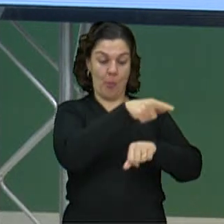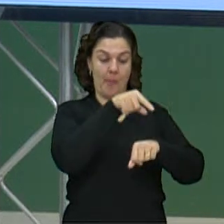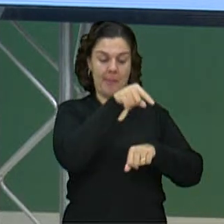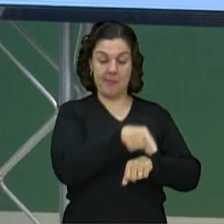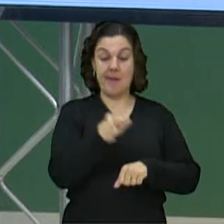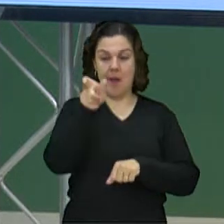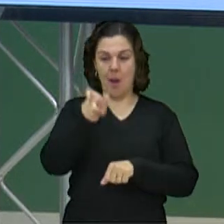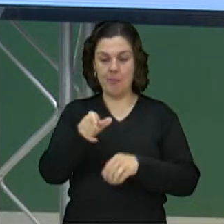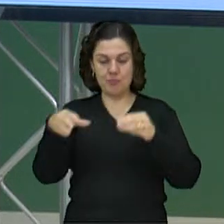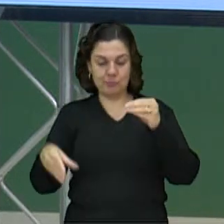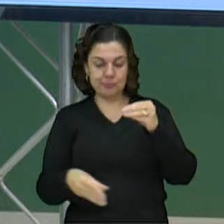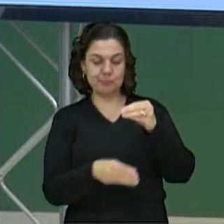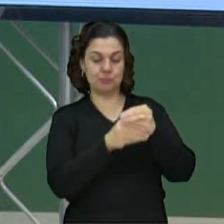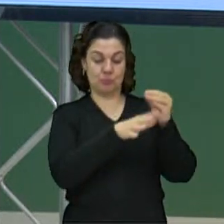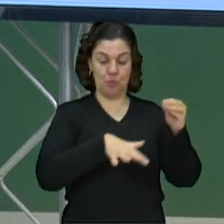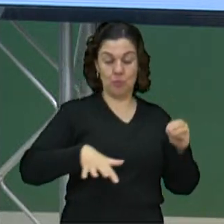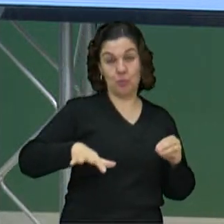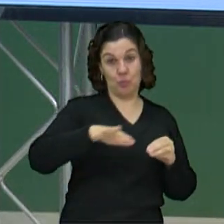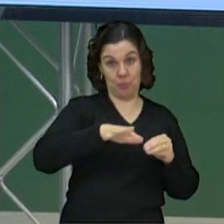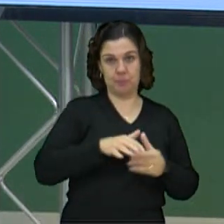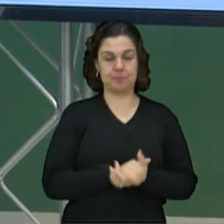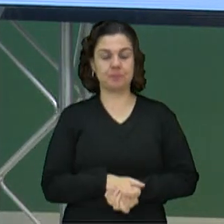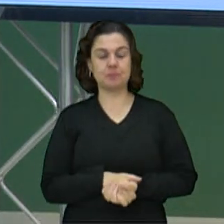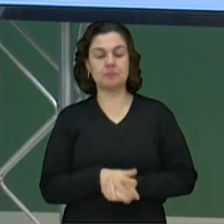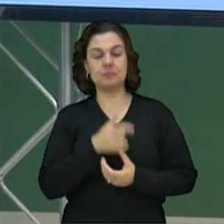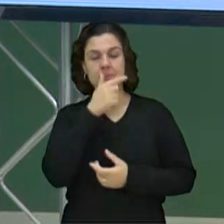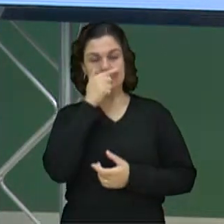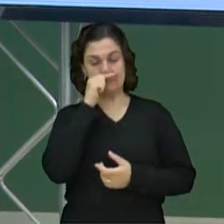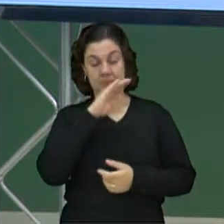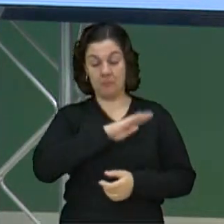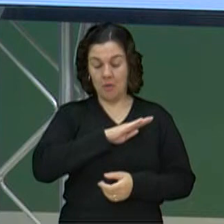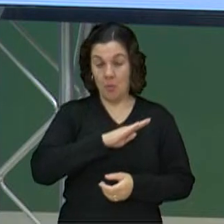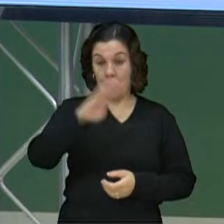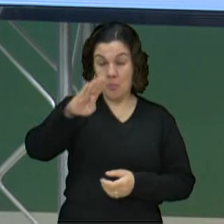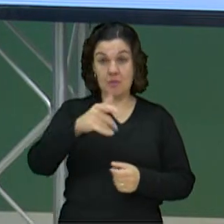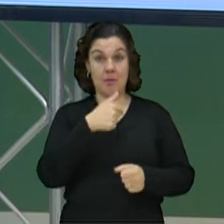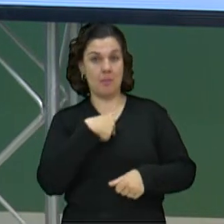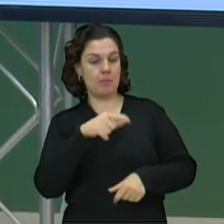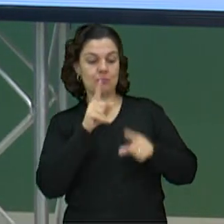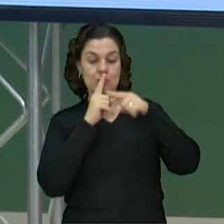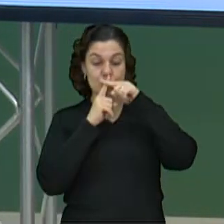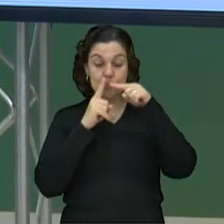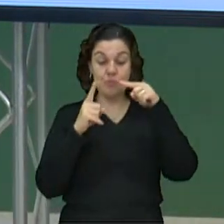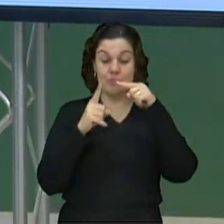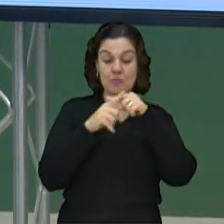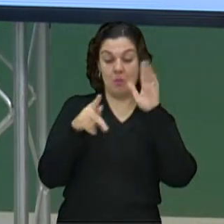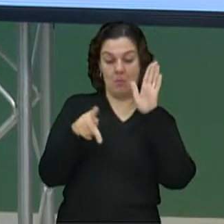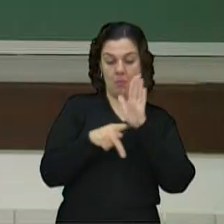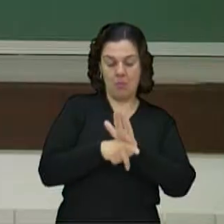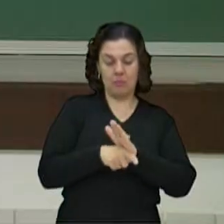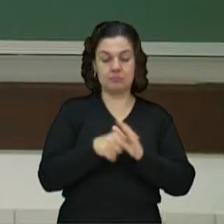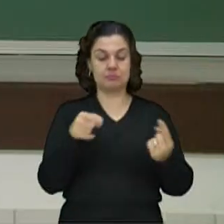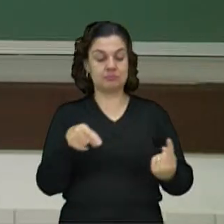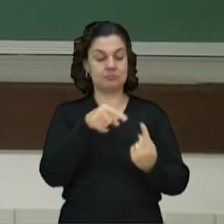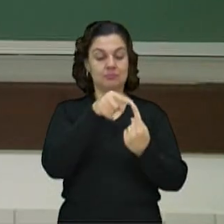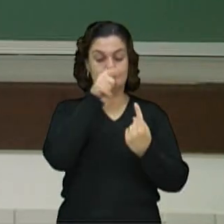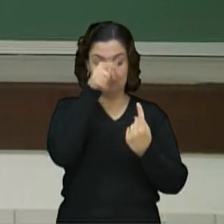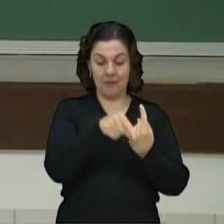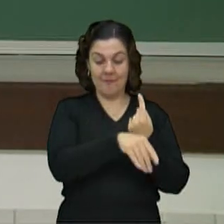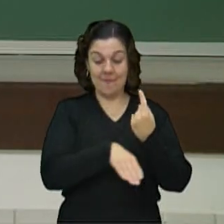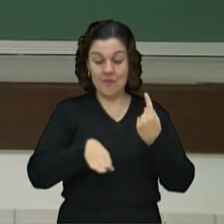indivíduo faz parte do todo. Mussolini prometia que, sob seu governo, a Itália reviveria